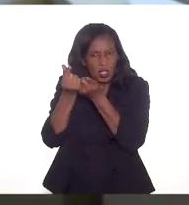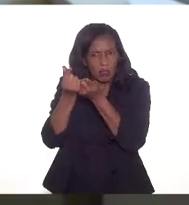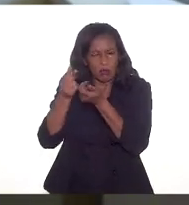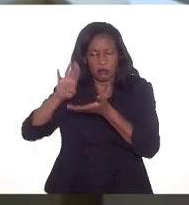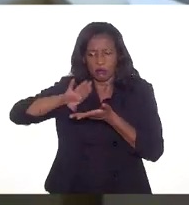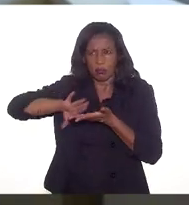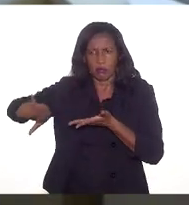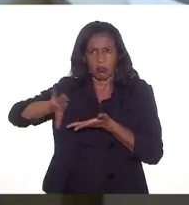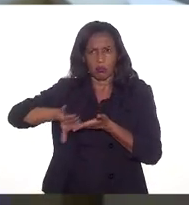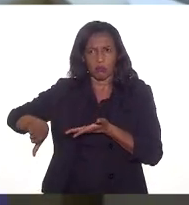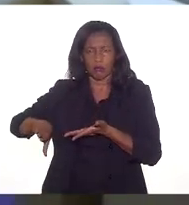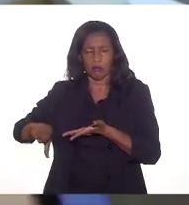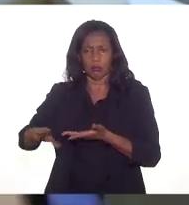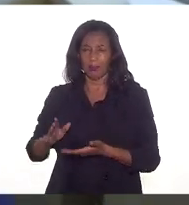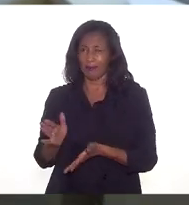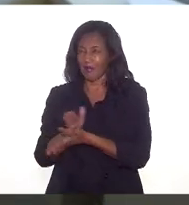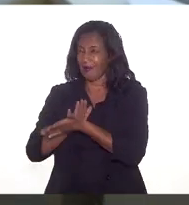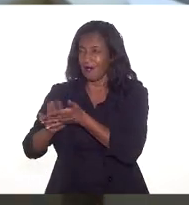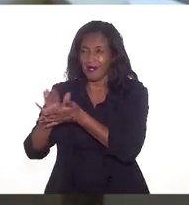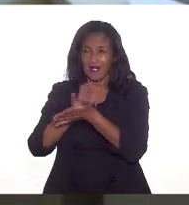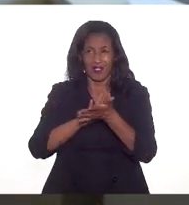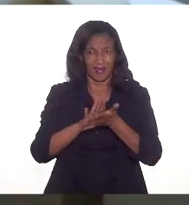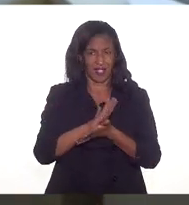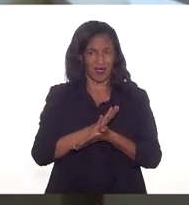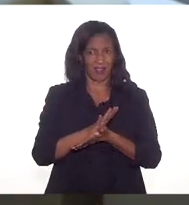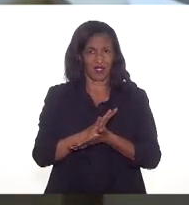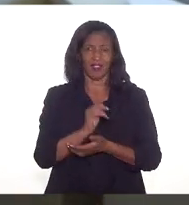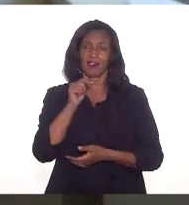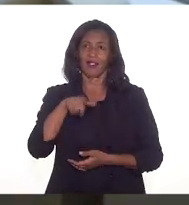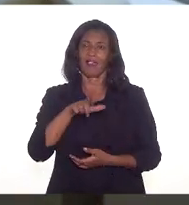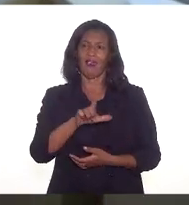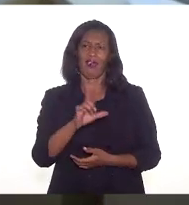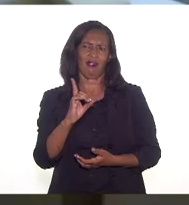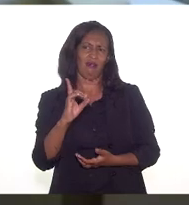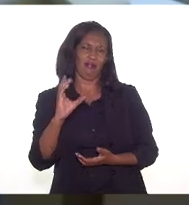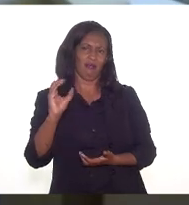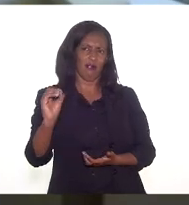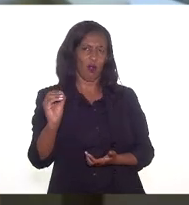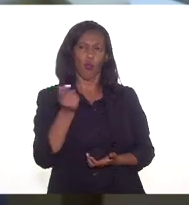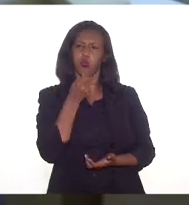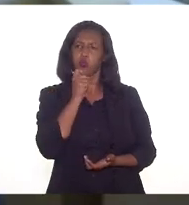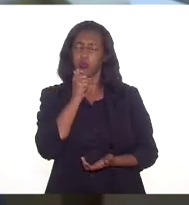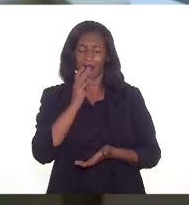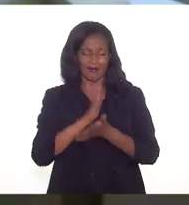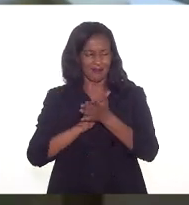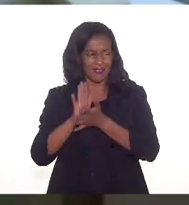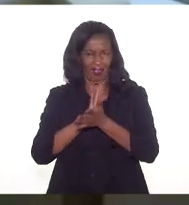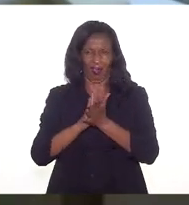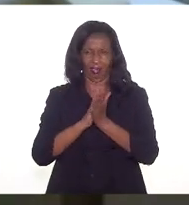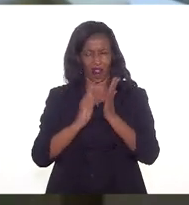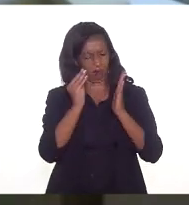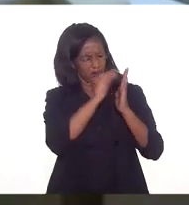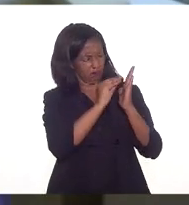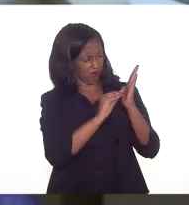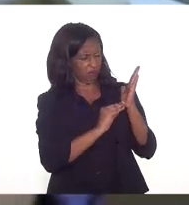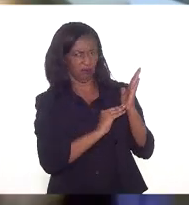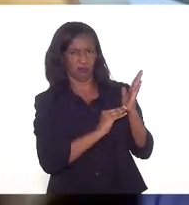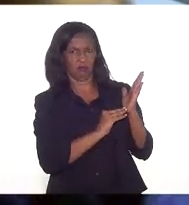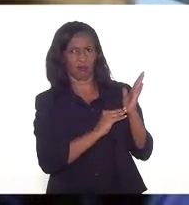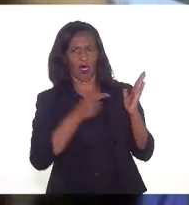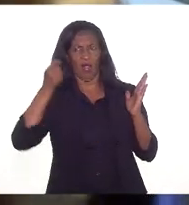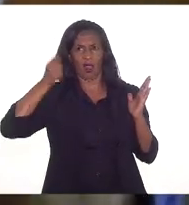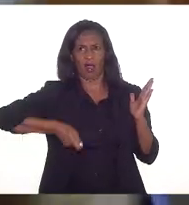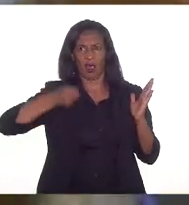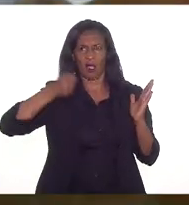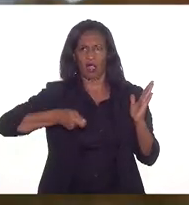nada. E é claro que nessa LDO não tem nada sobre isso. Até porque o leilão não